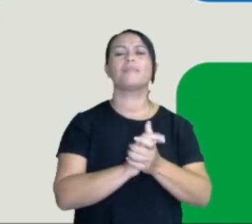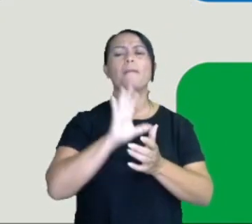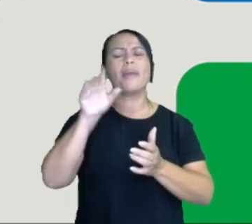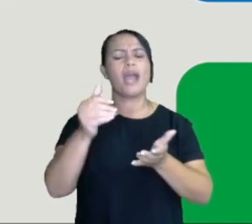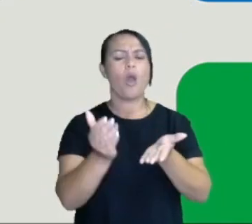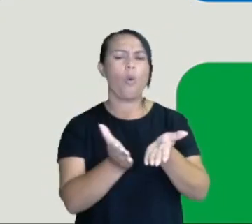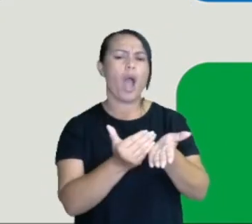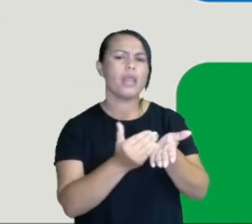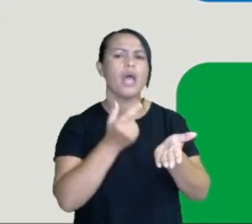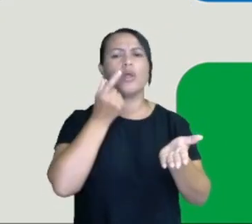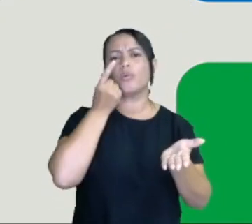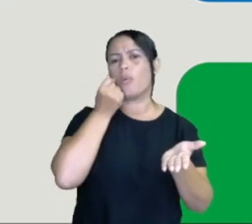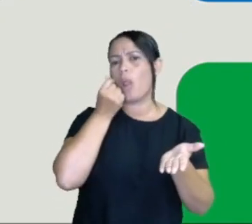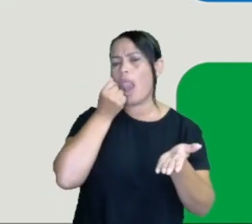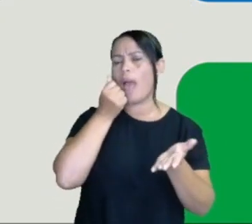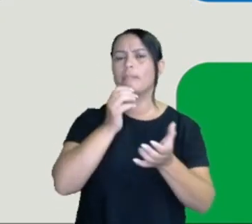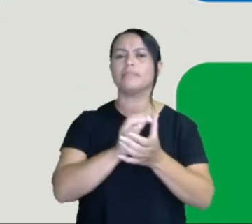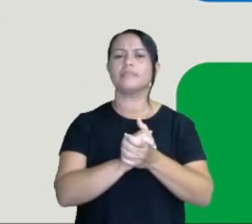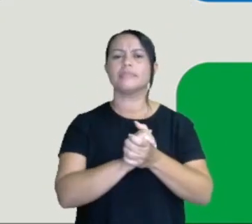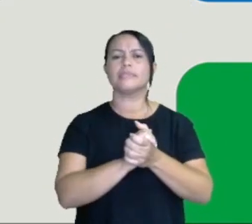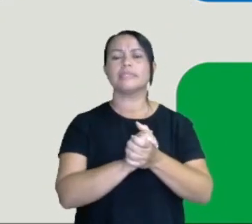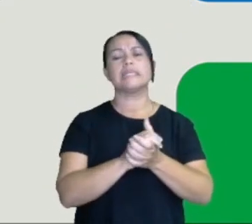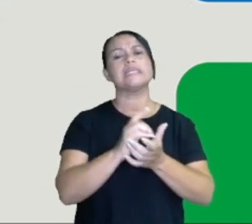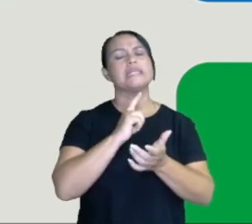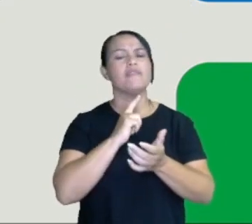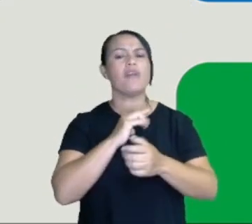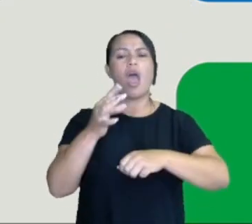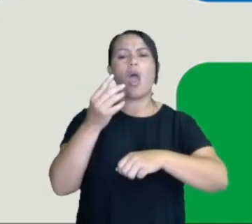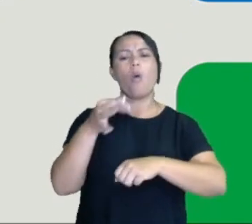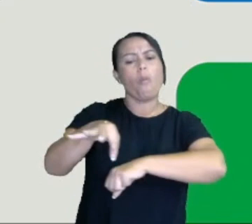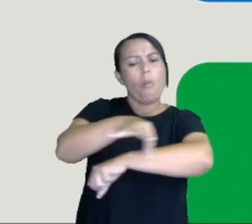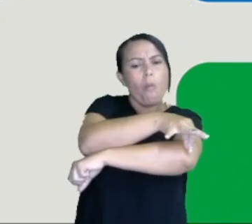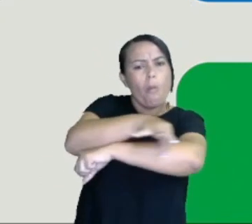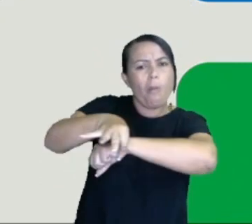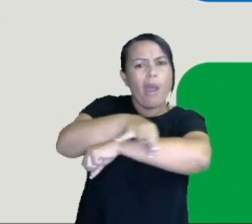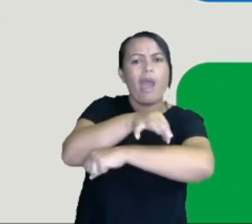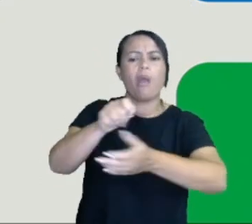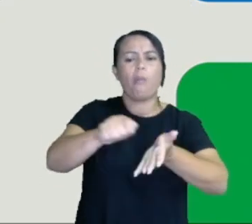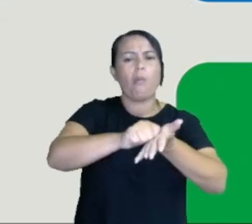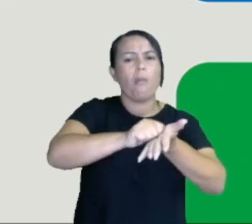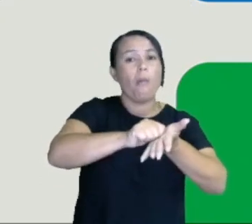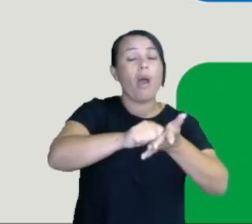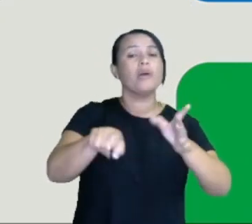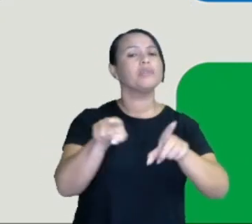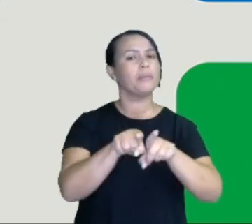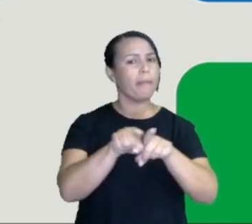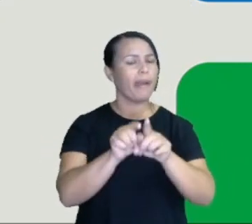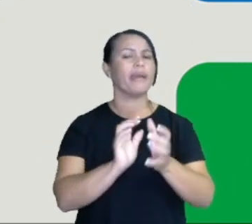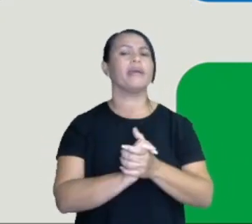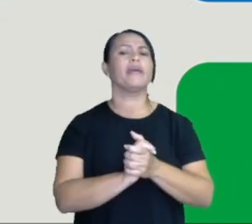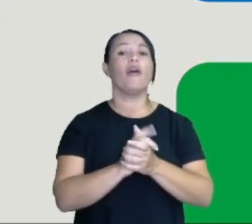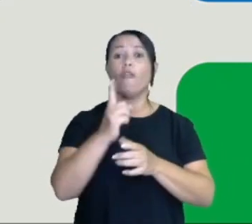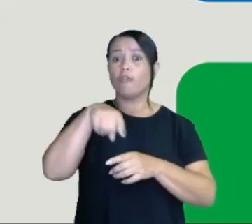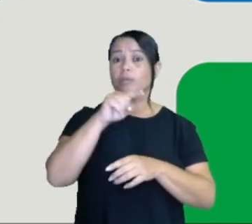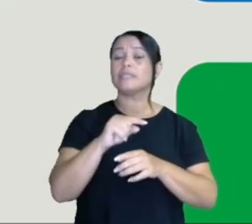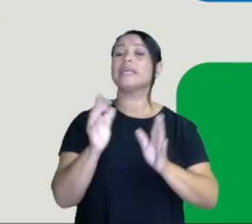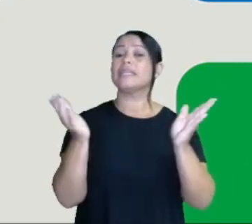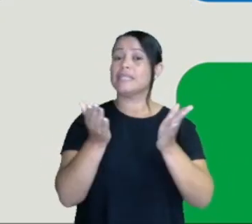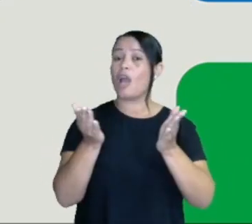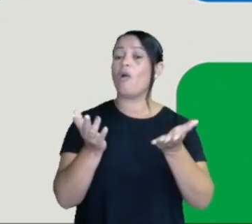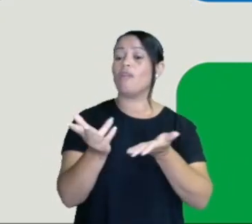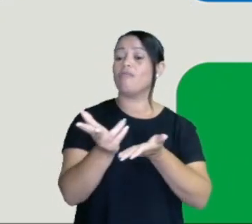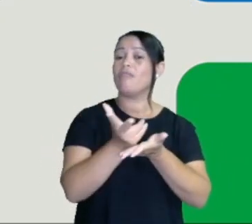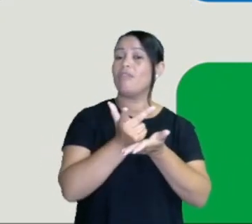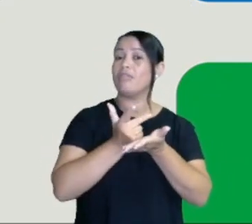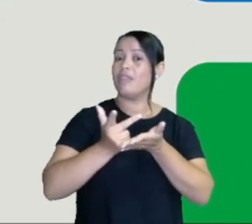Pegar o caderninho, pegar um lápis, quem tiver uma régua, uma borracha. Então vocês vão desenhar